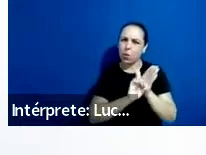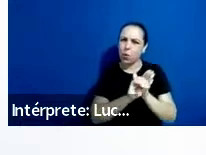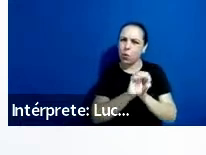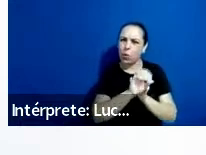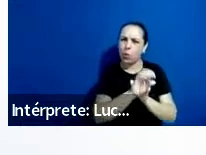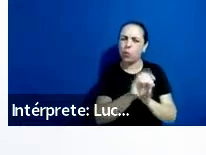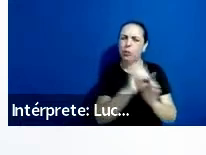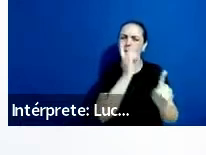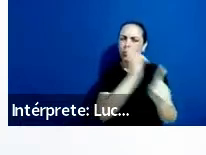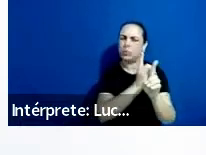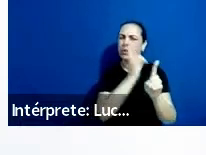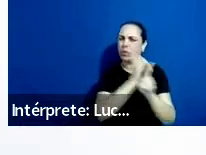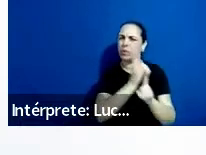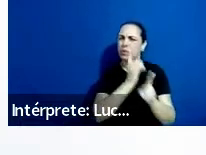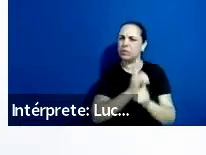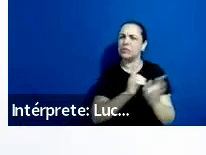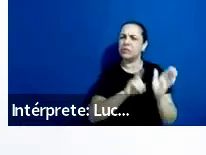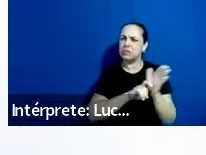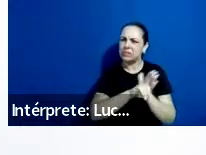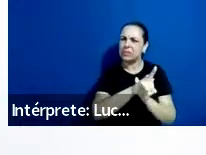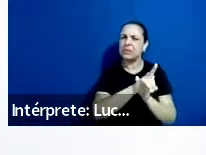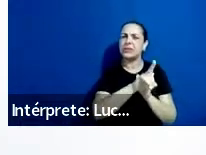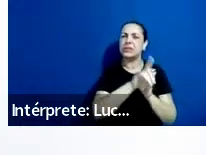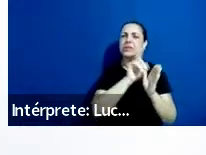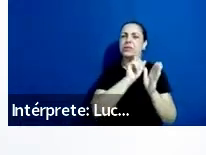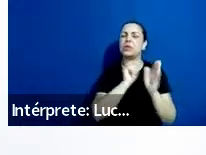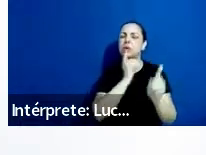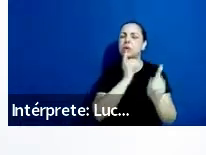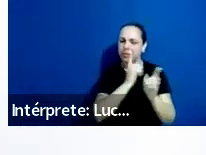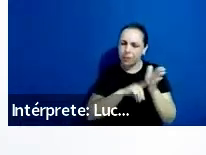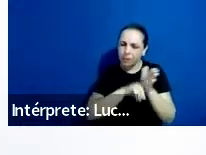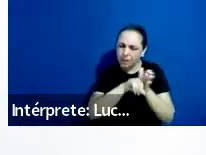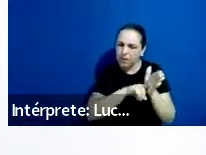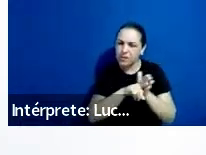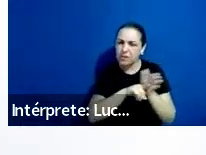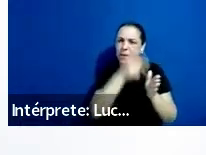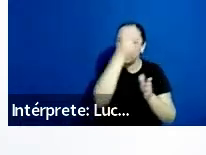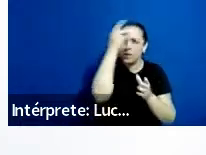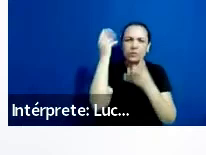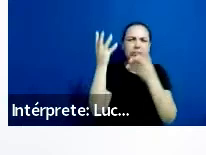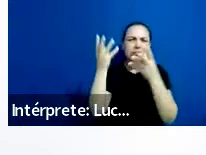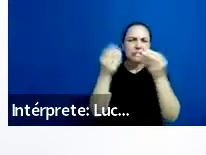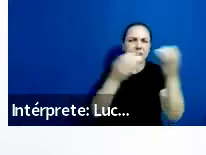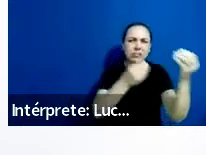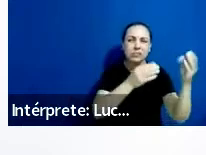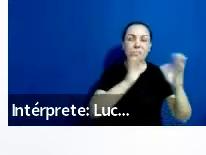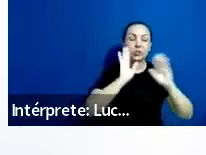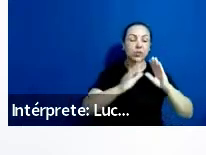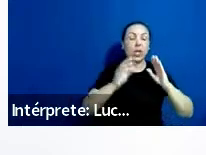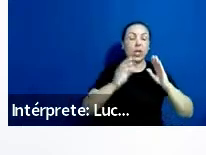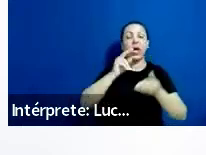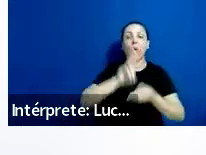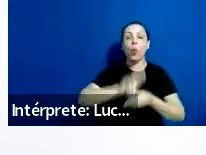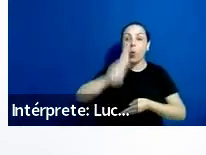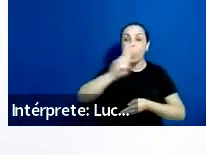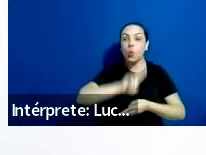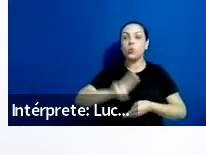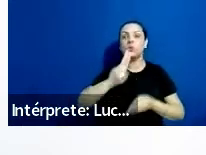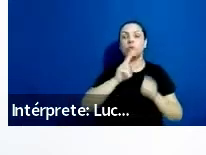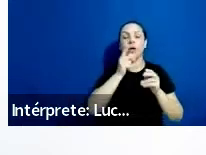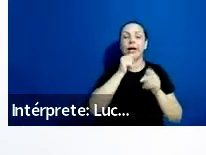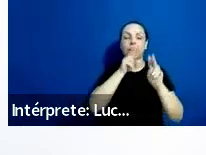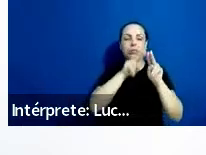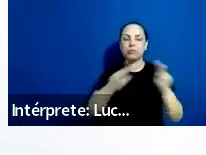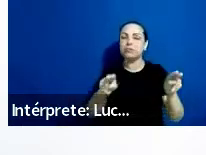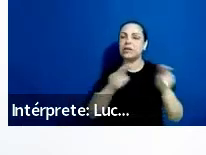ver milhares de depoimentos do Brasil, do exterior, de pessoas satisfeitas com essa tecnologia. Se